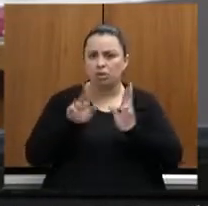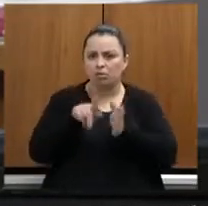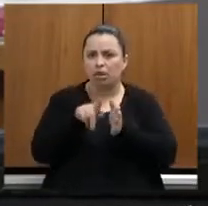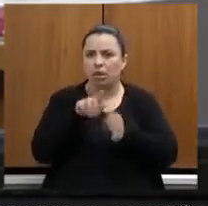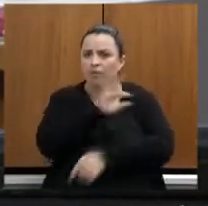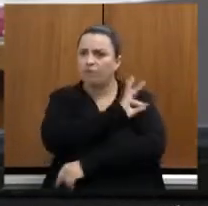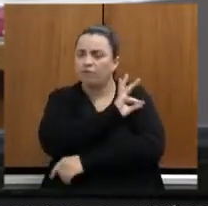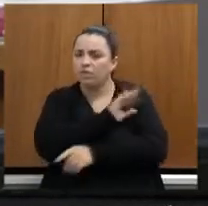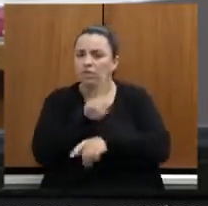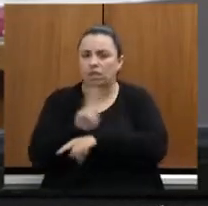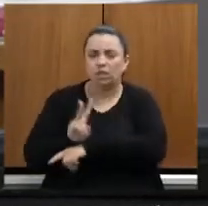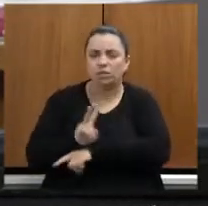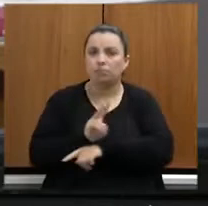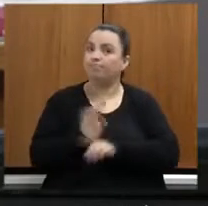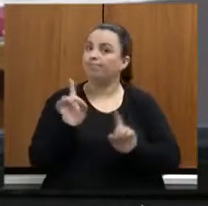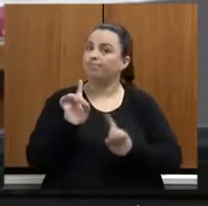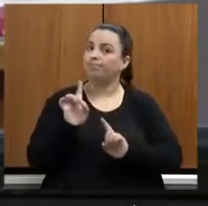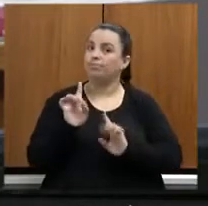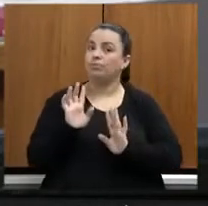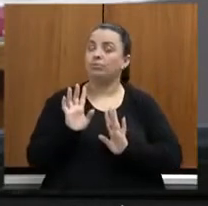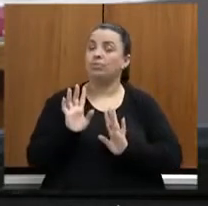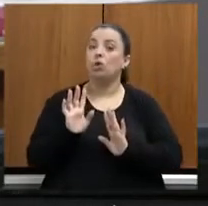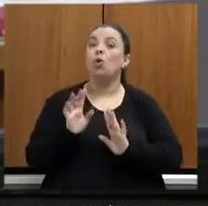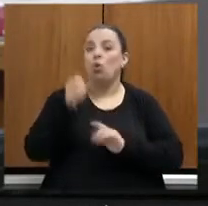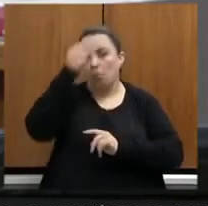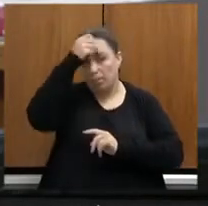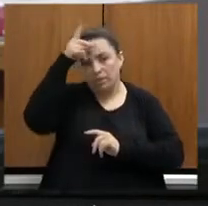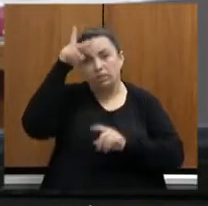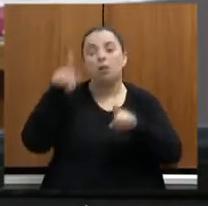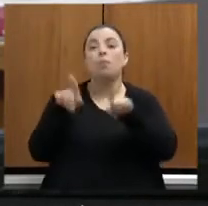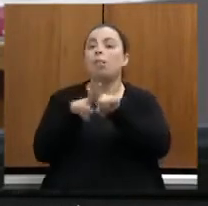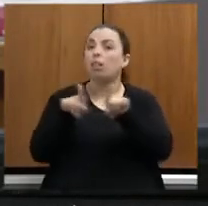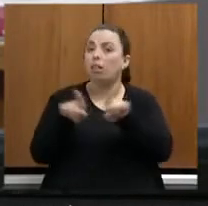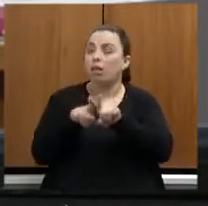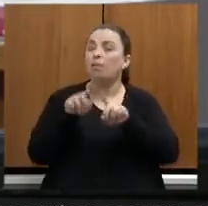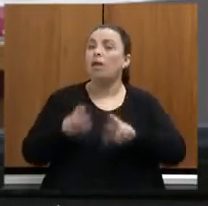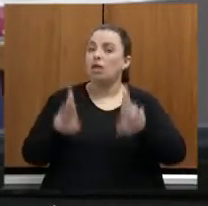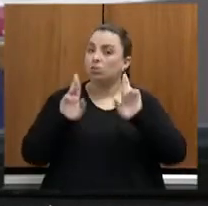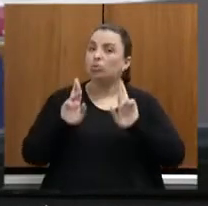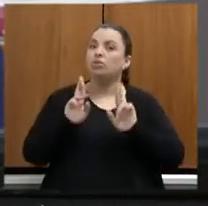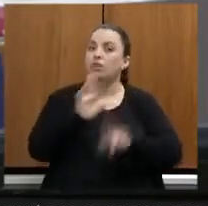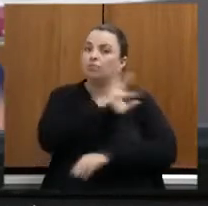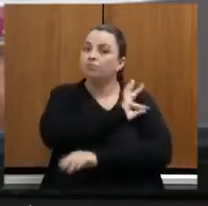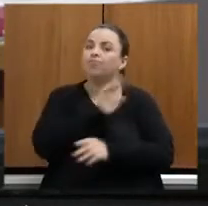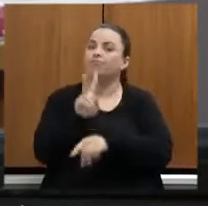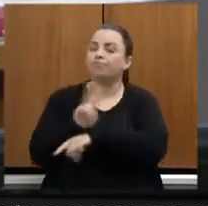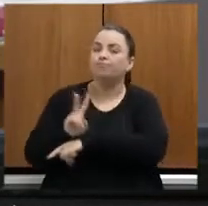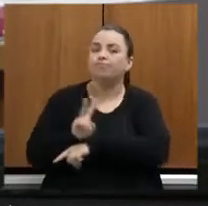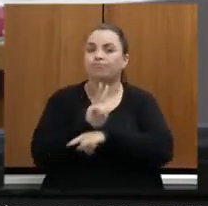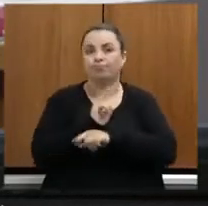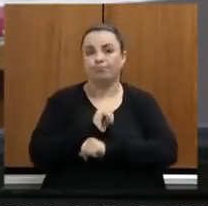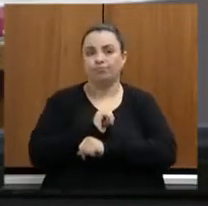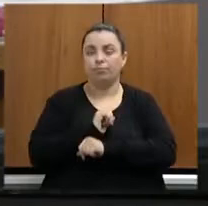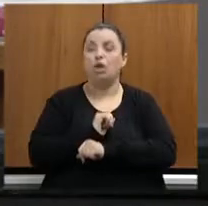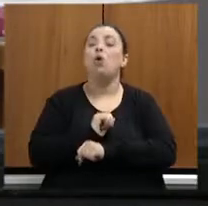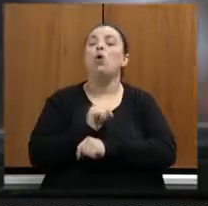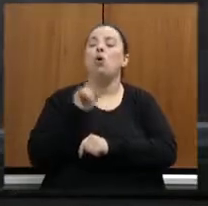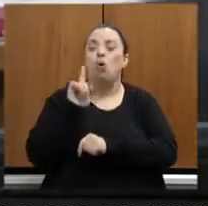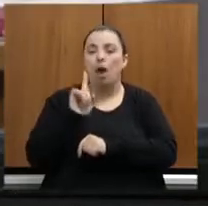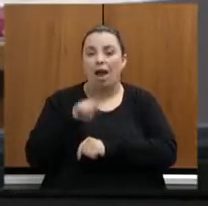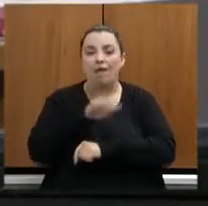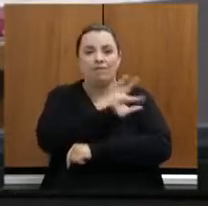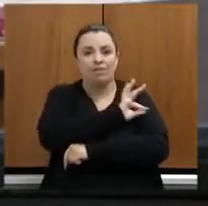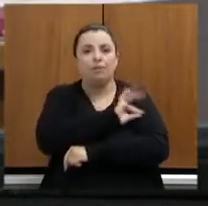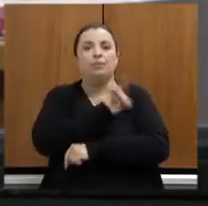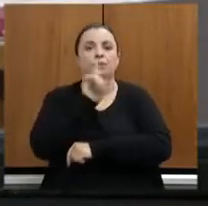essa responsabilidade porque a 7 8 9 coloca as instâncias do serviço federal estadual e municipal e